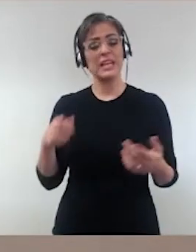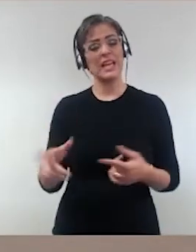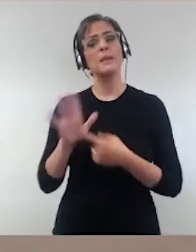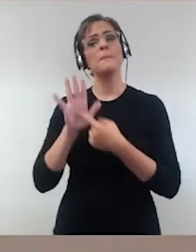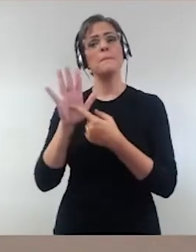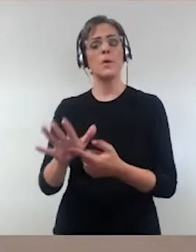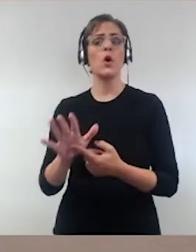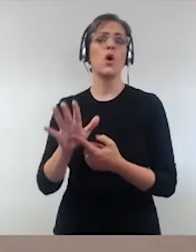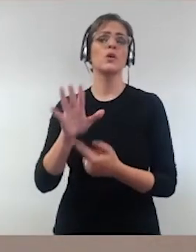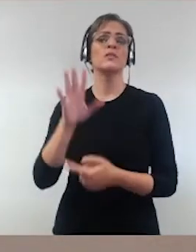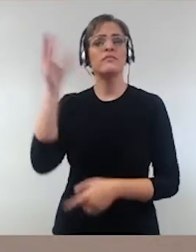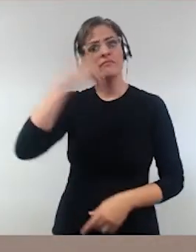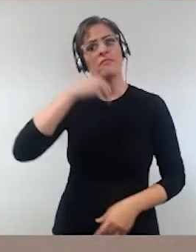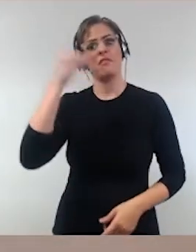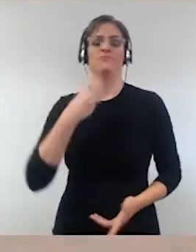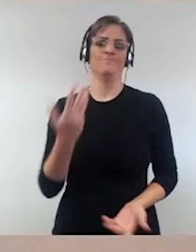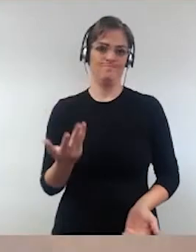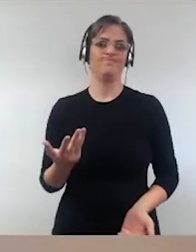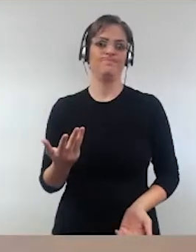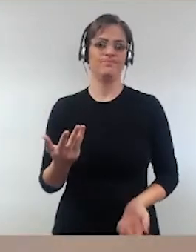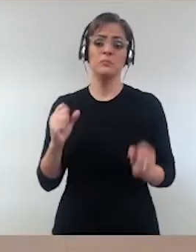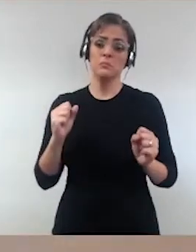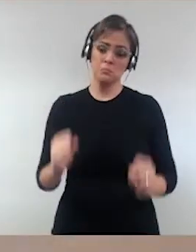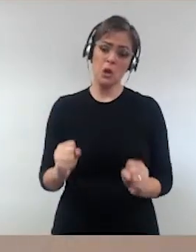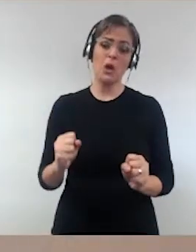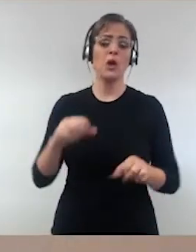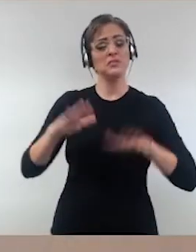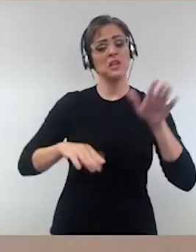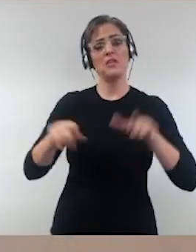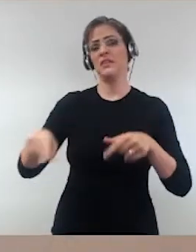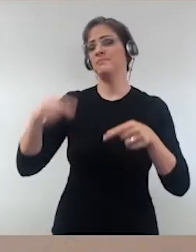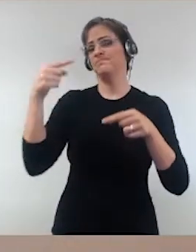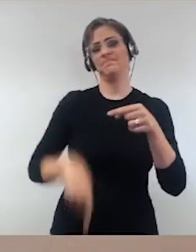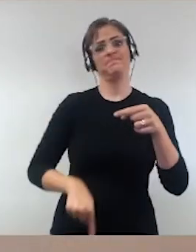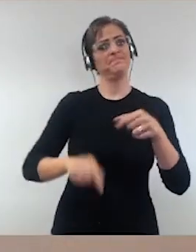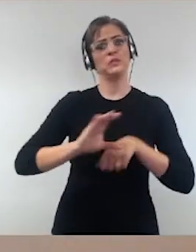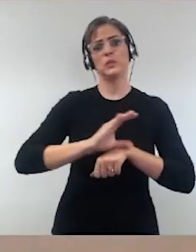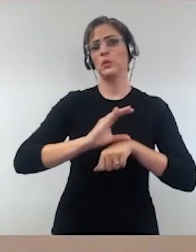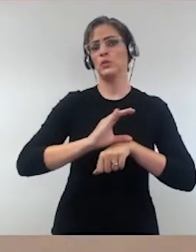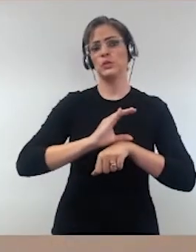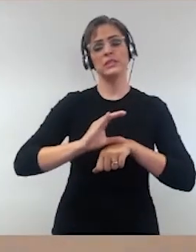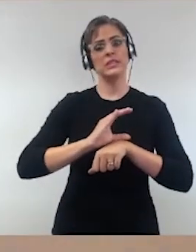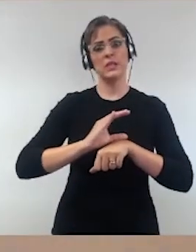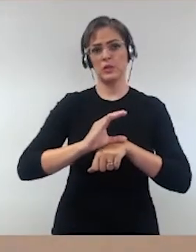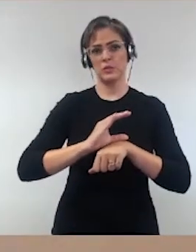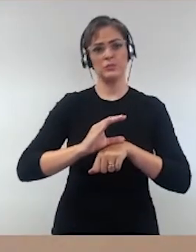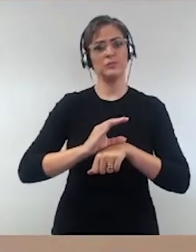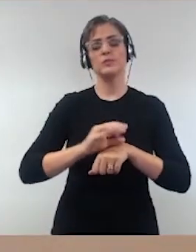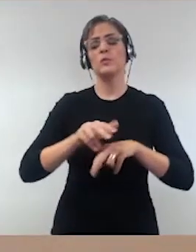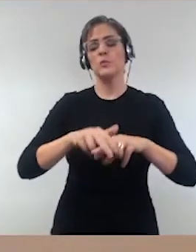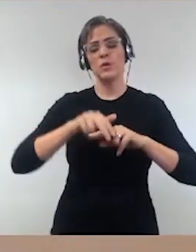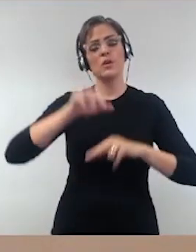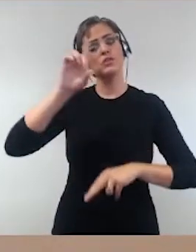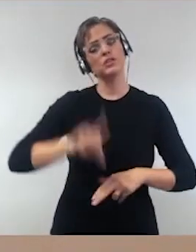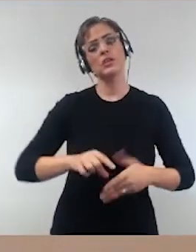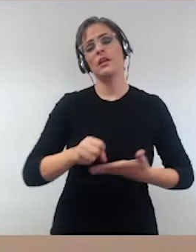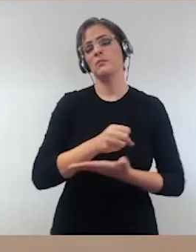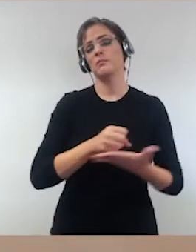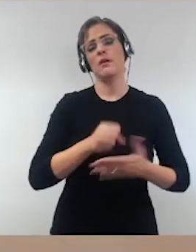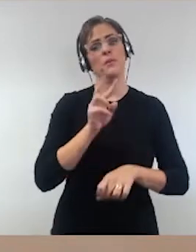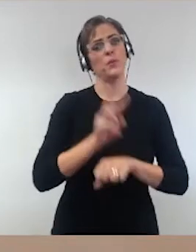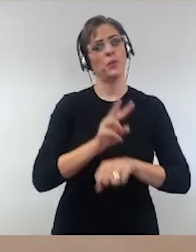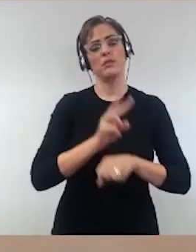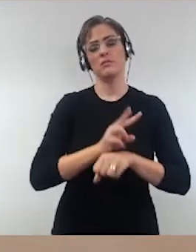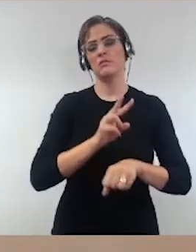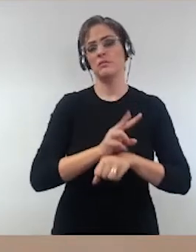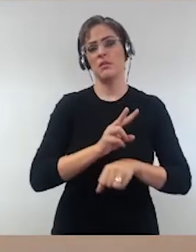tem vulnerabilidades e poderia, inclusive, ser declarado inconstitucional à luz desse direito fundamental à proteção de dados. Então, vou